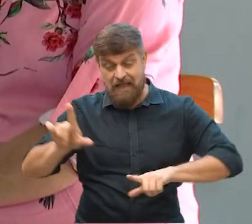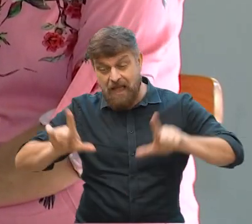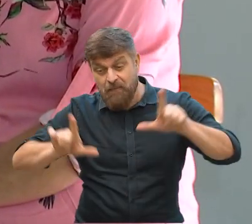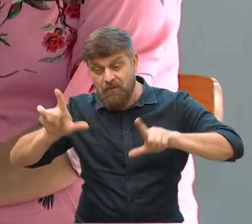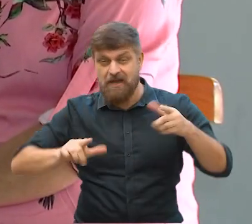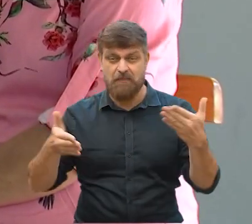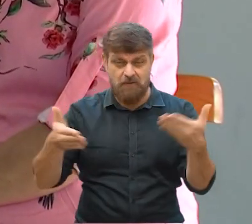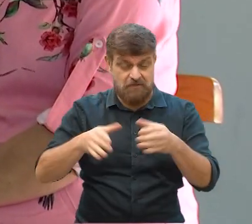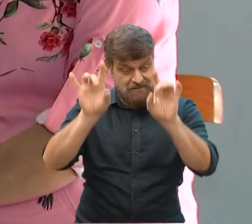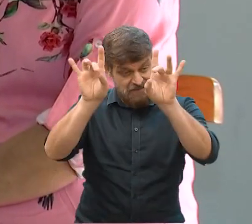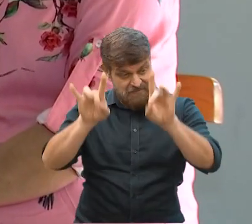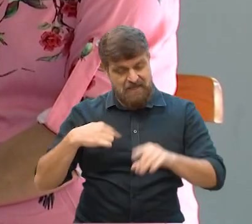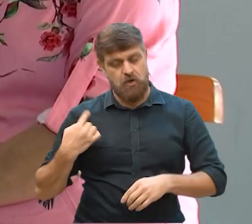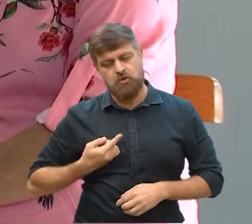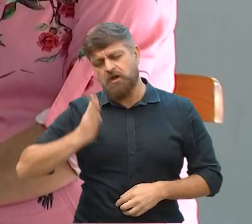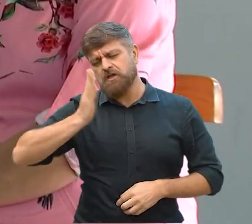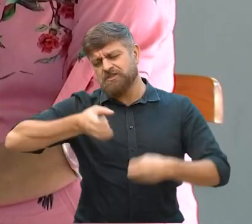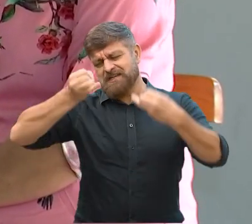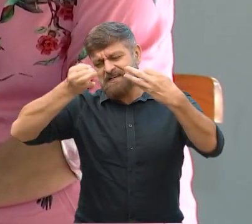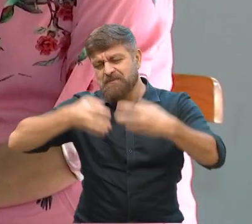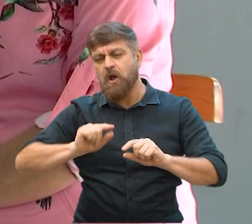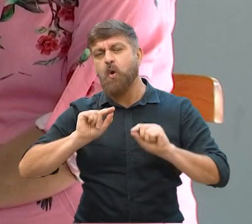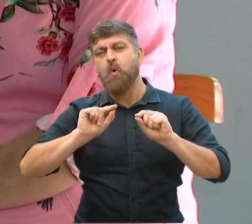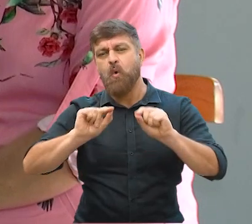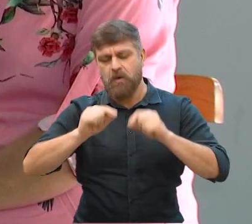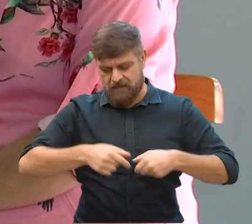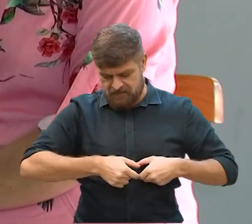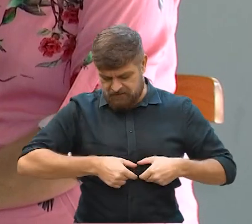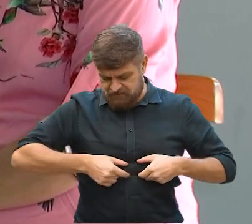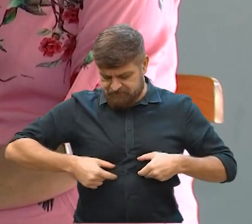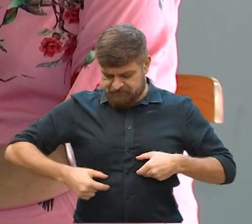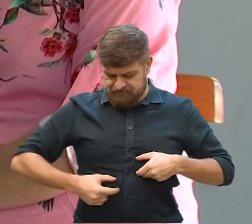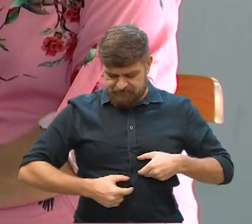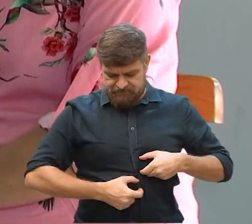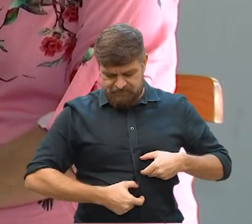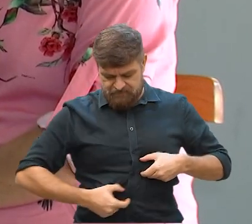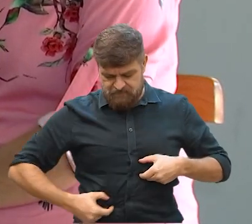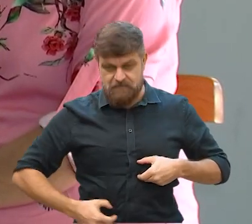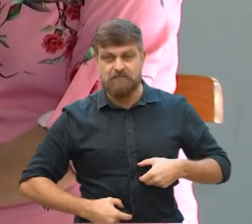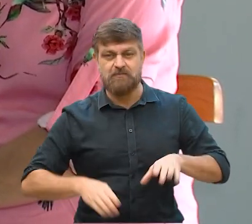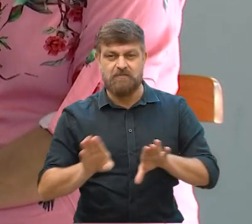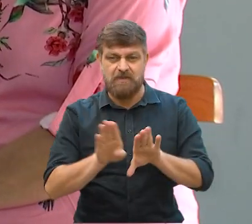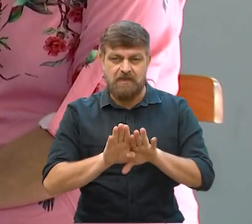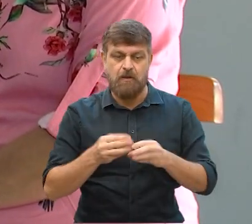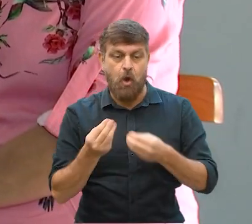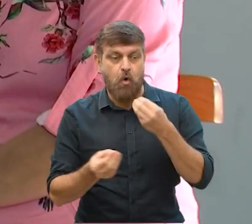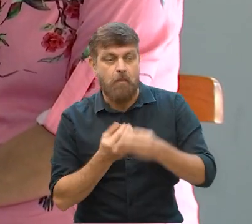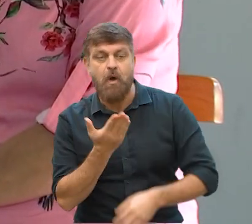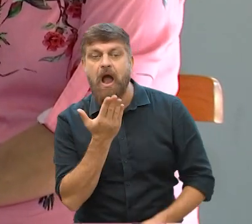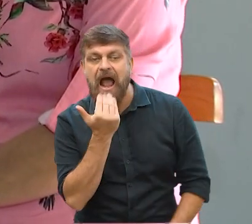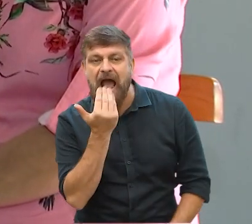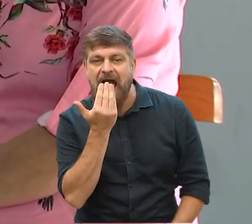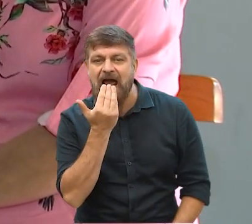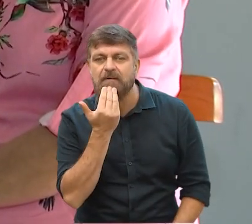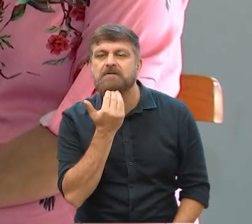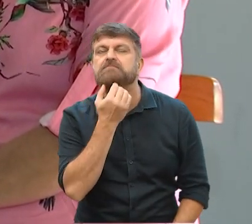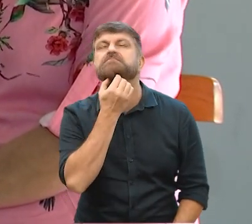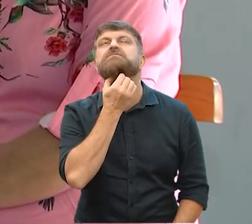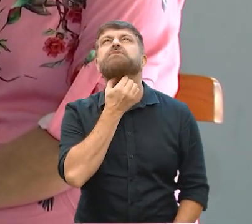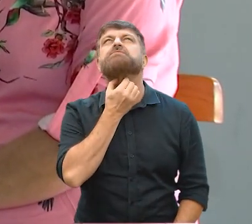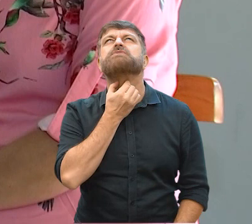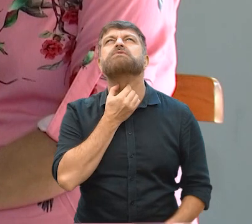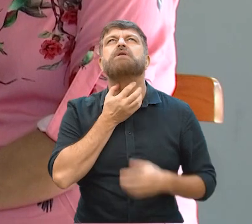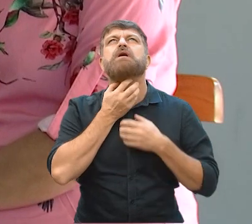hoje, especialmente, nós já falamos sobre o aparelho digestório e, é claro, o alimento quando ele entra, passando